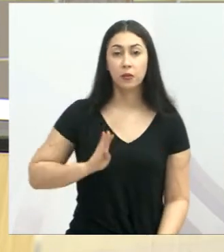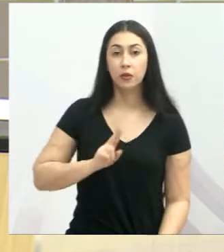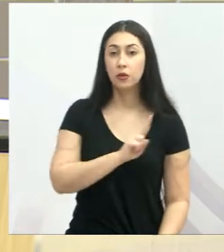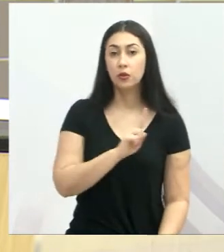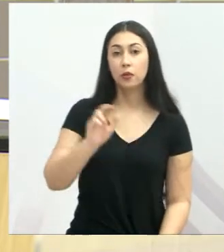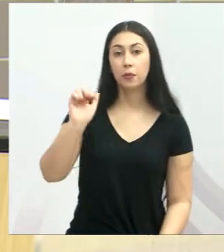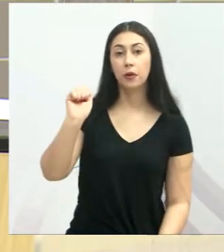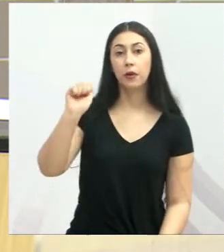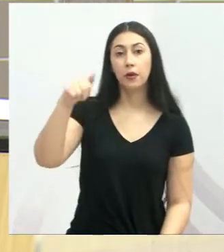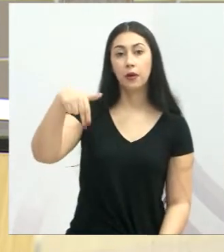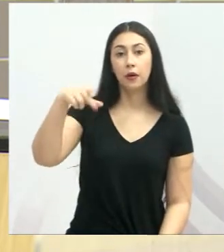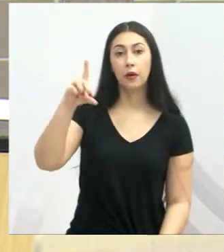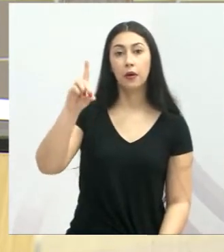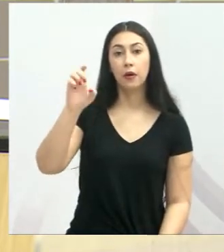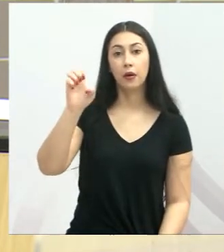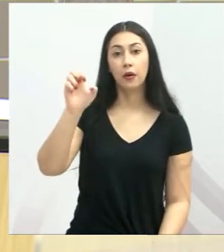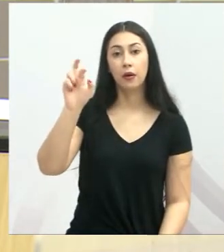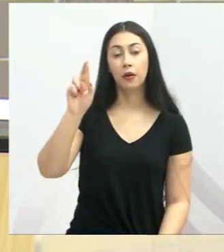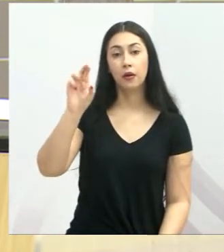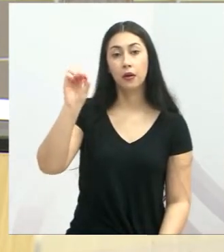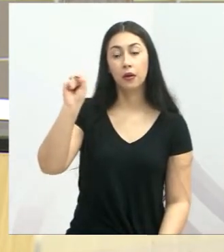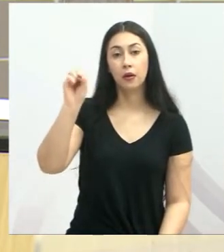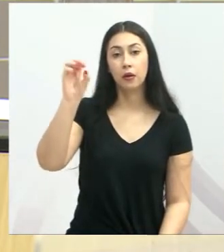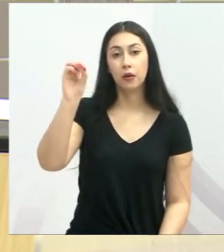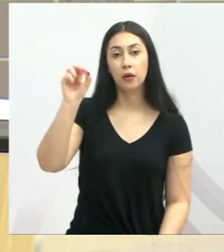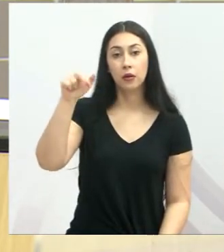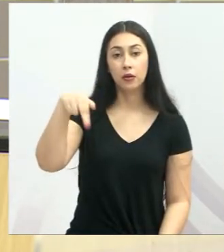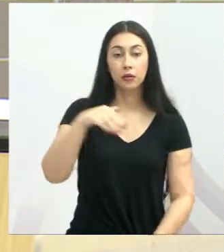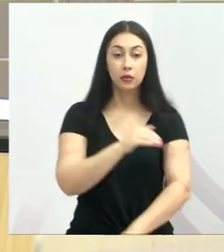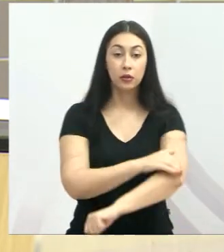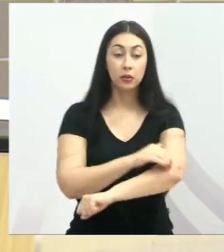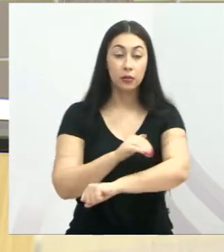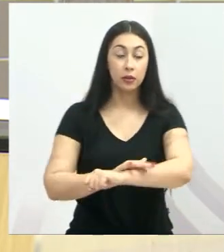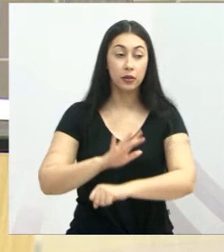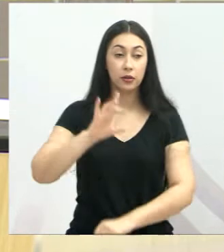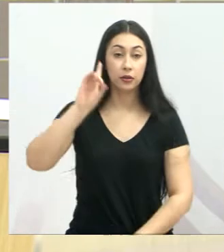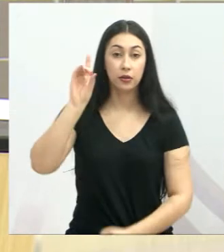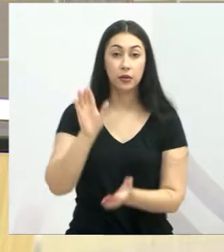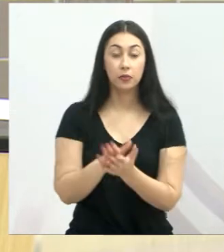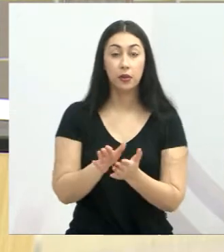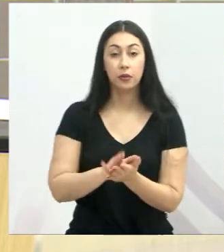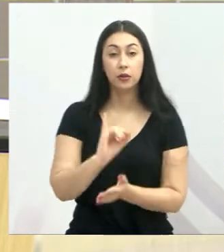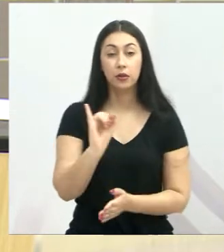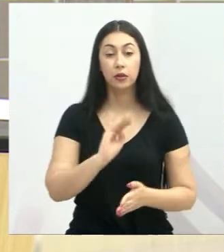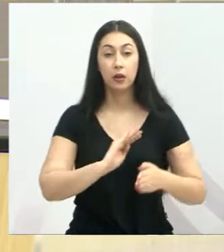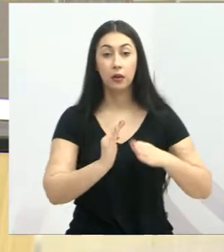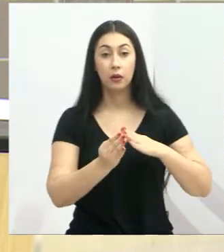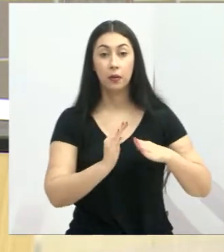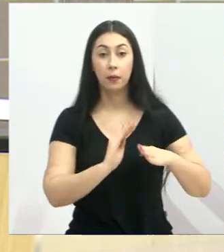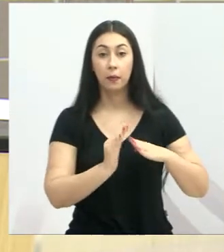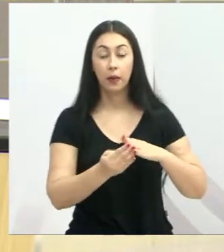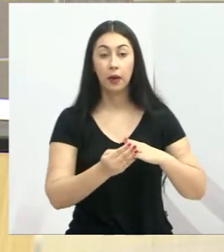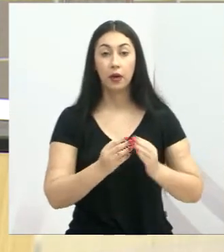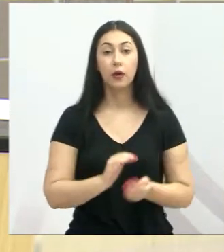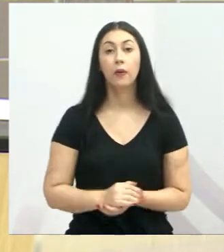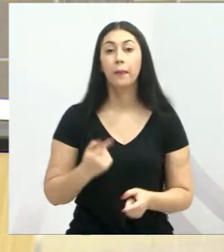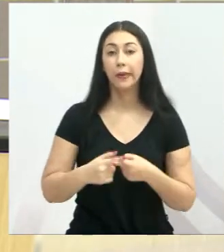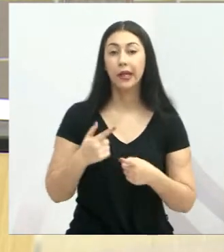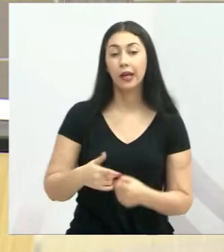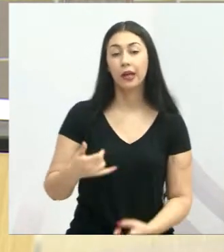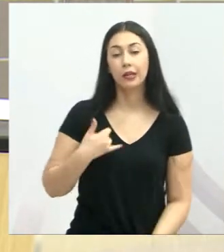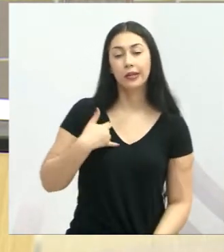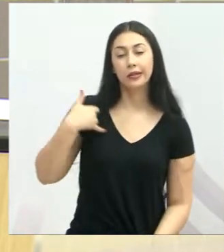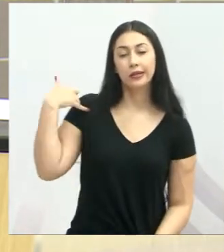da Silva, dirigente da Assembleia de Deus, Madureira, no bairro, pelo transcurso do seu